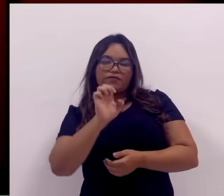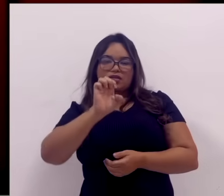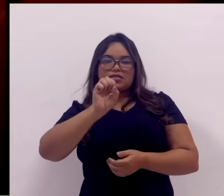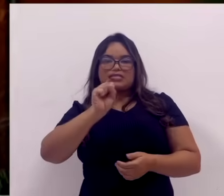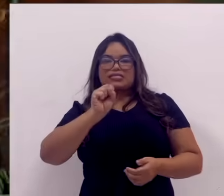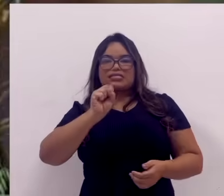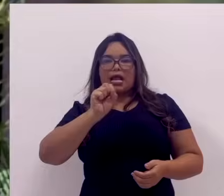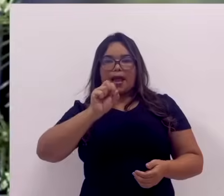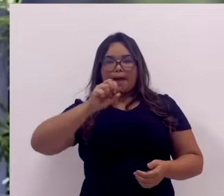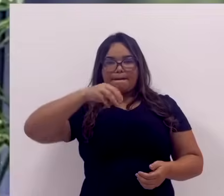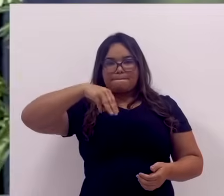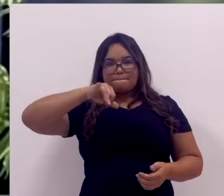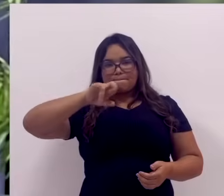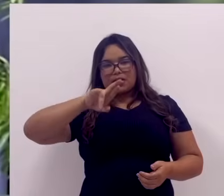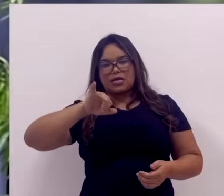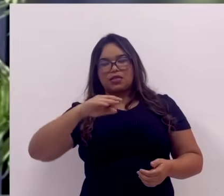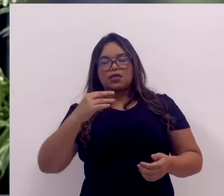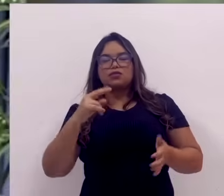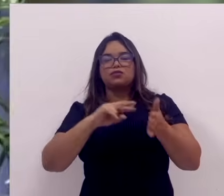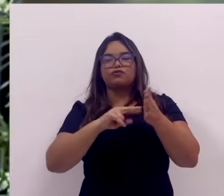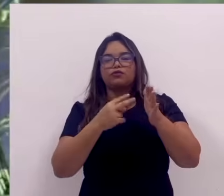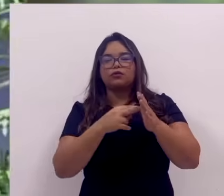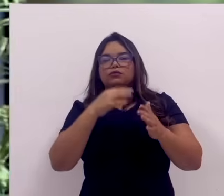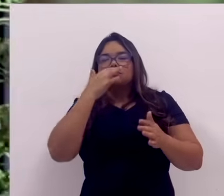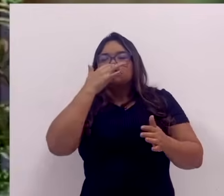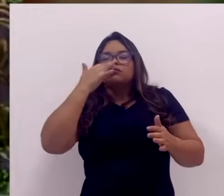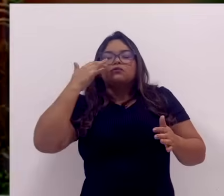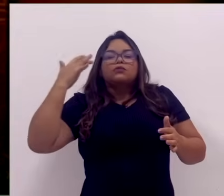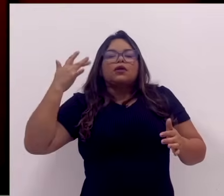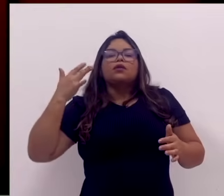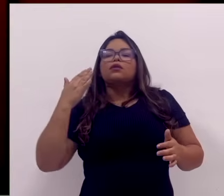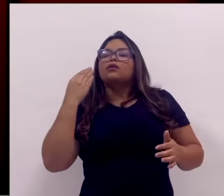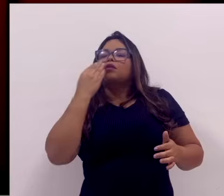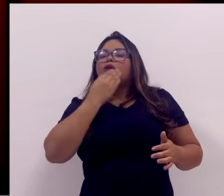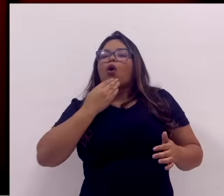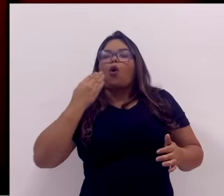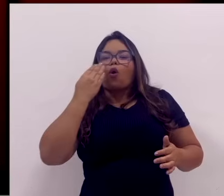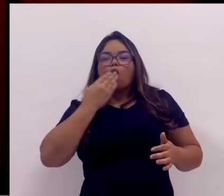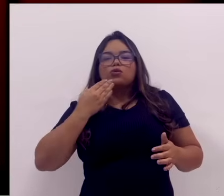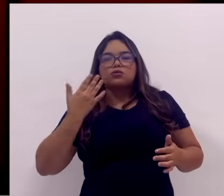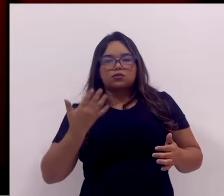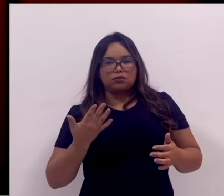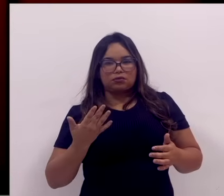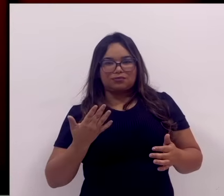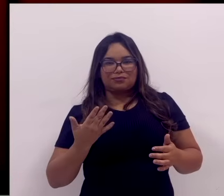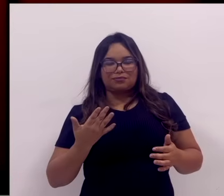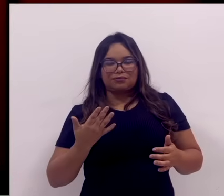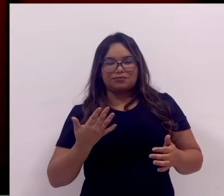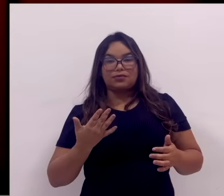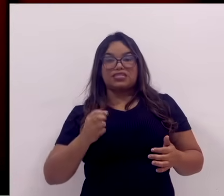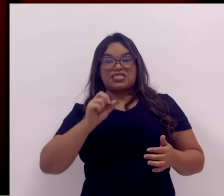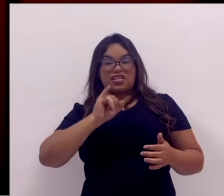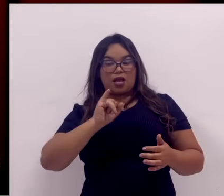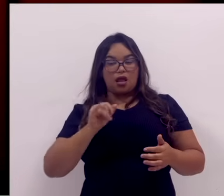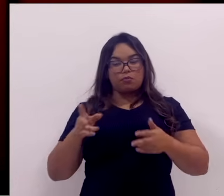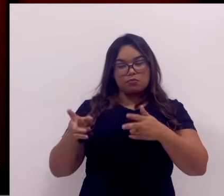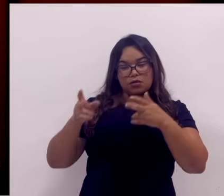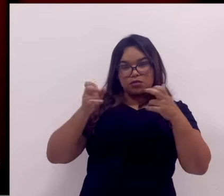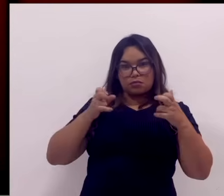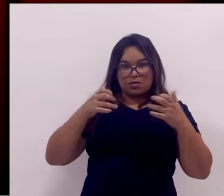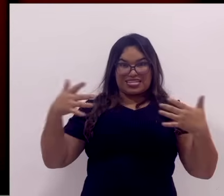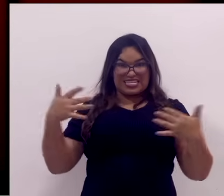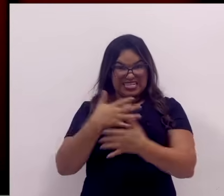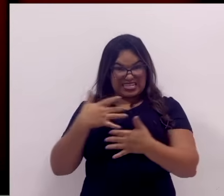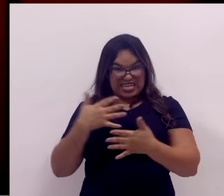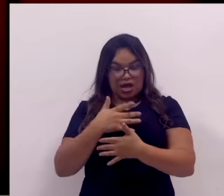doce, um aroma de sacrifício. Se considerarmos a cidade em si, havia ali um santuário à